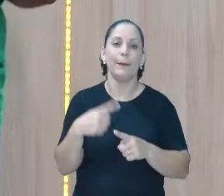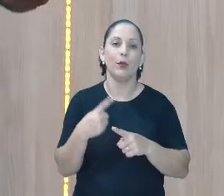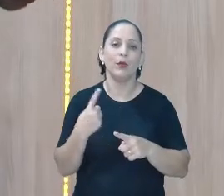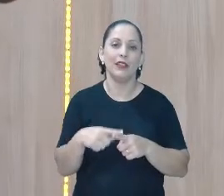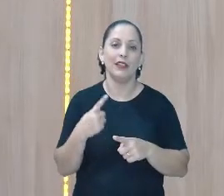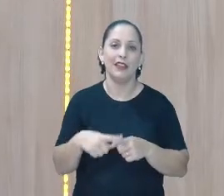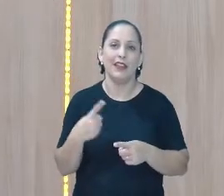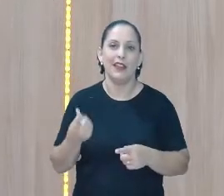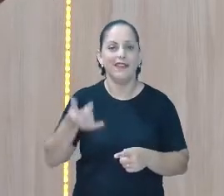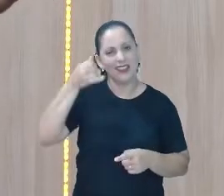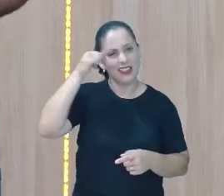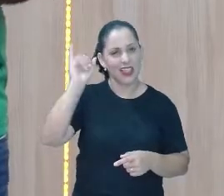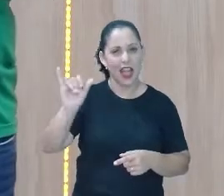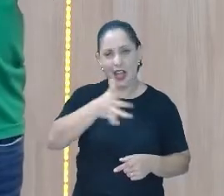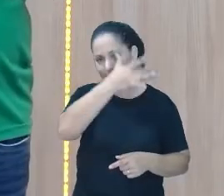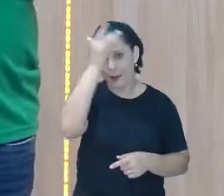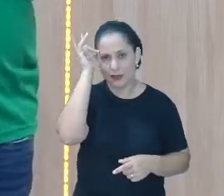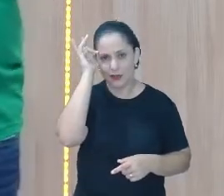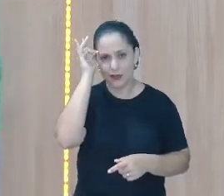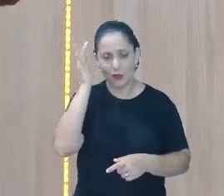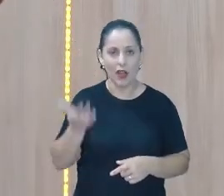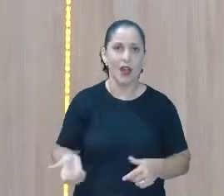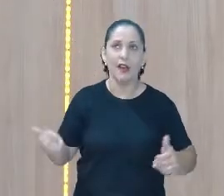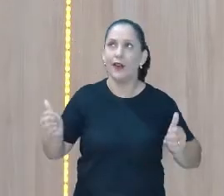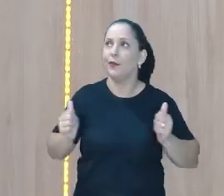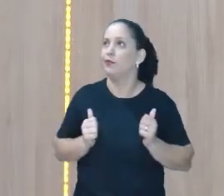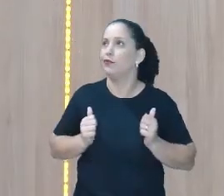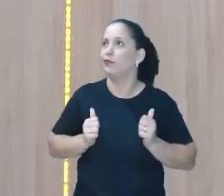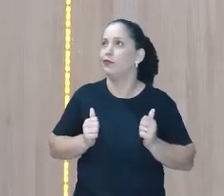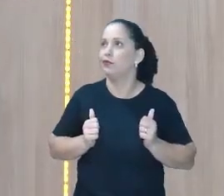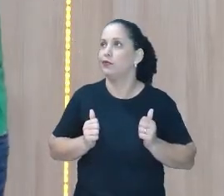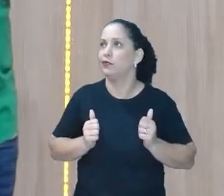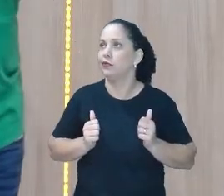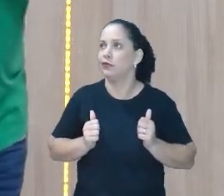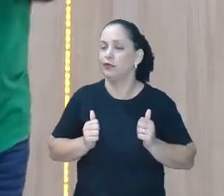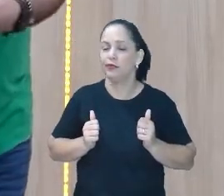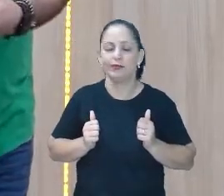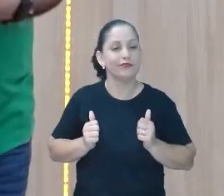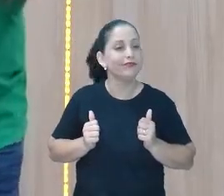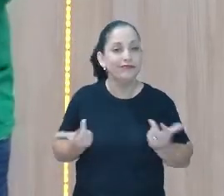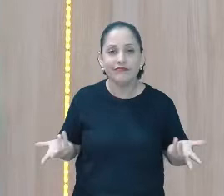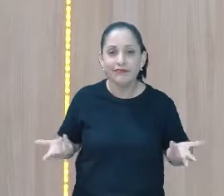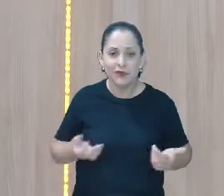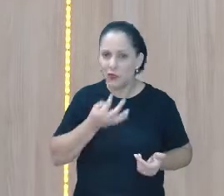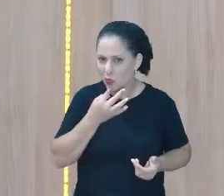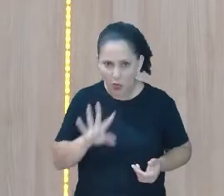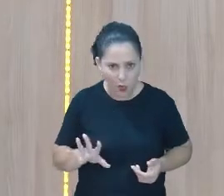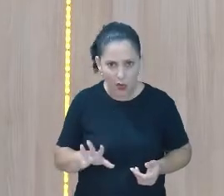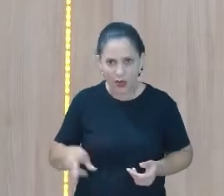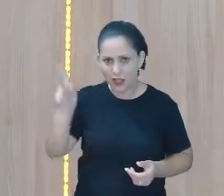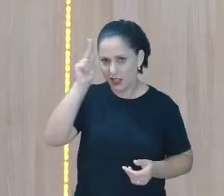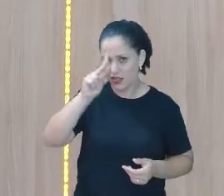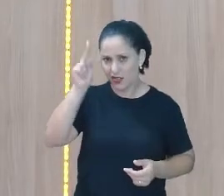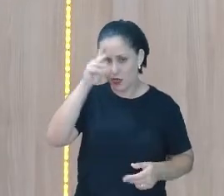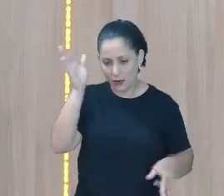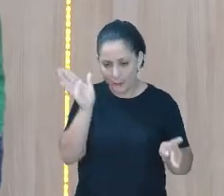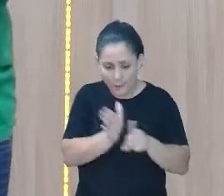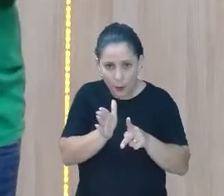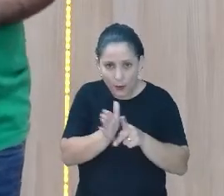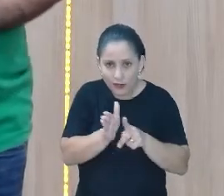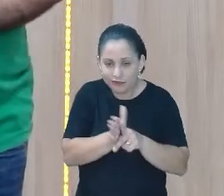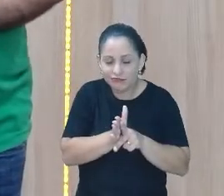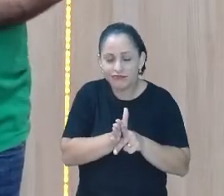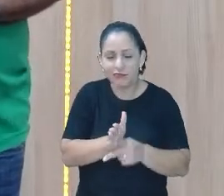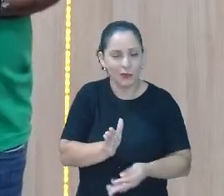pessoa alienada. Ou seja, se você não conhece a respeito da sua história e da história do povo ao qual